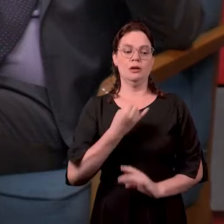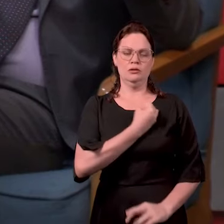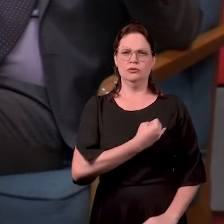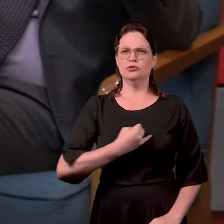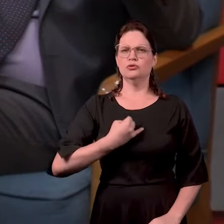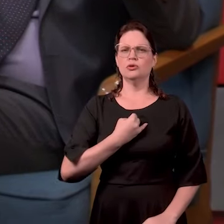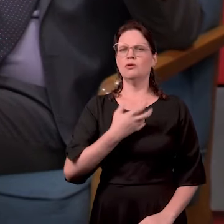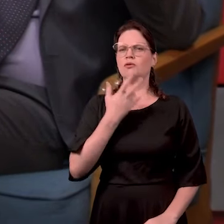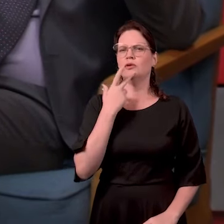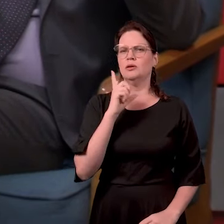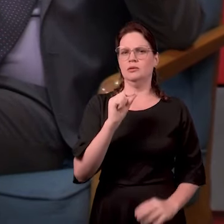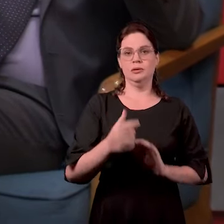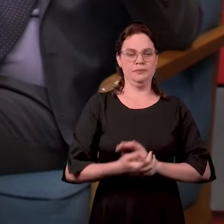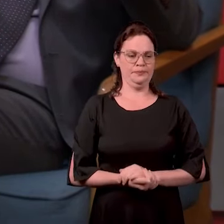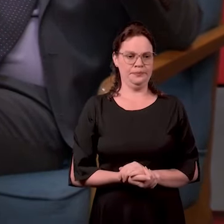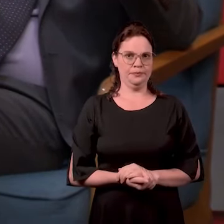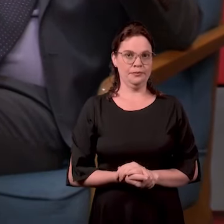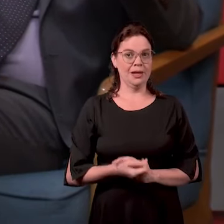João diz assim: